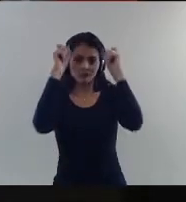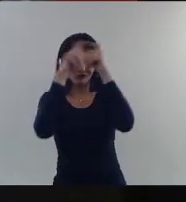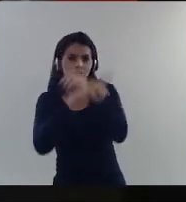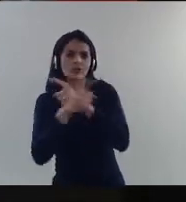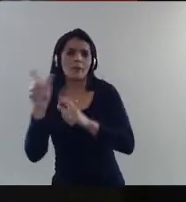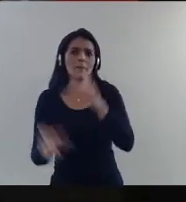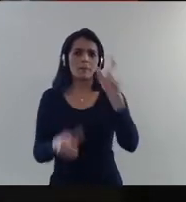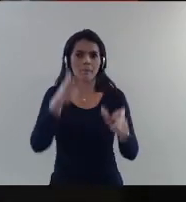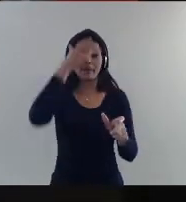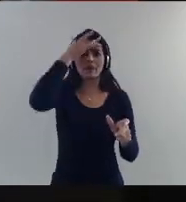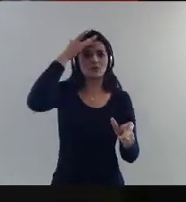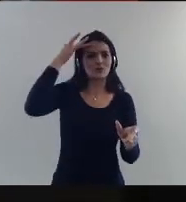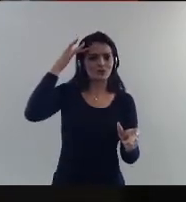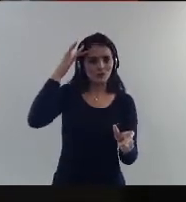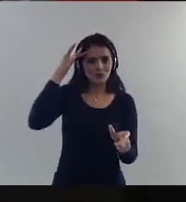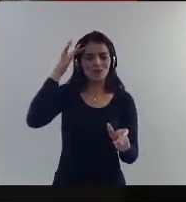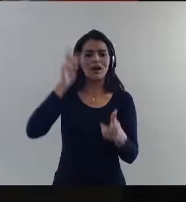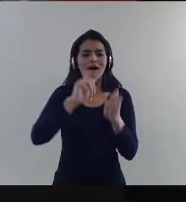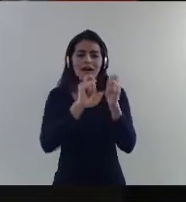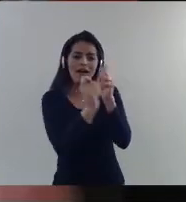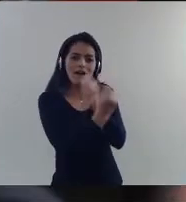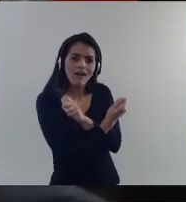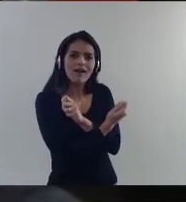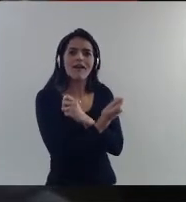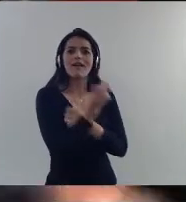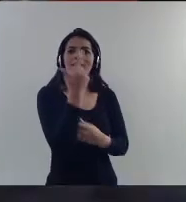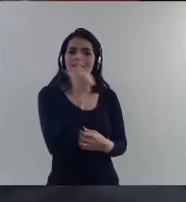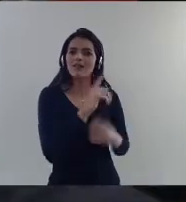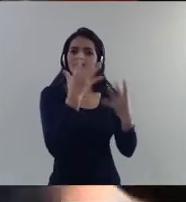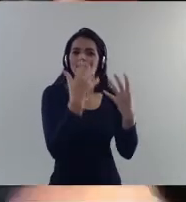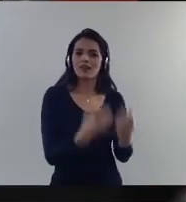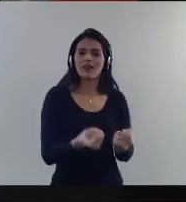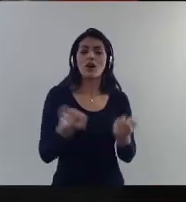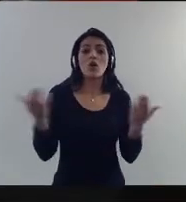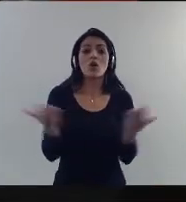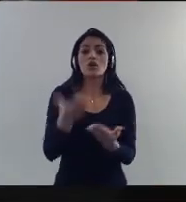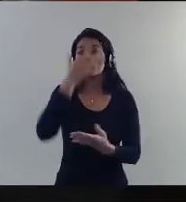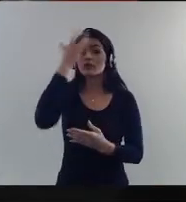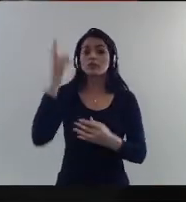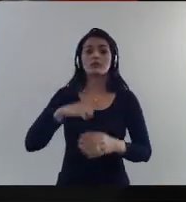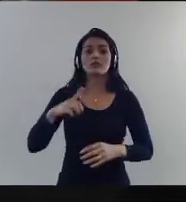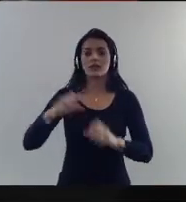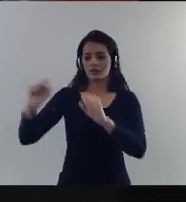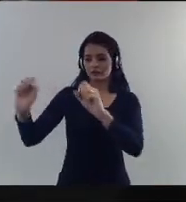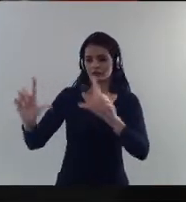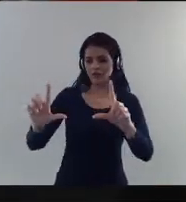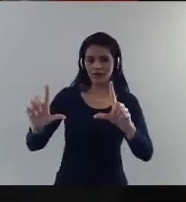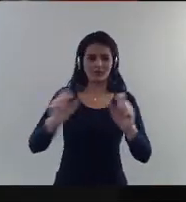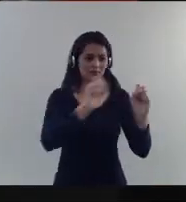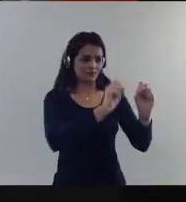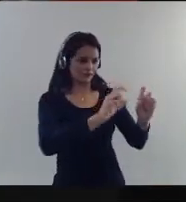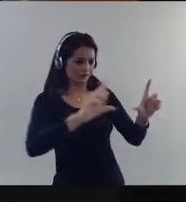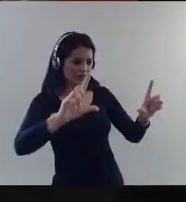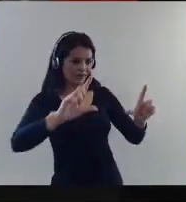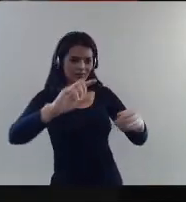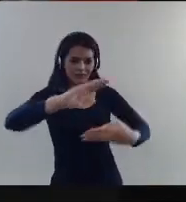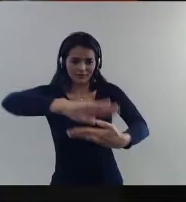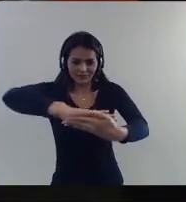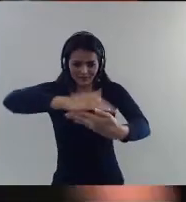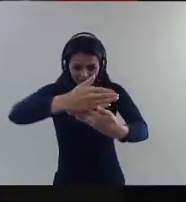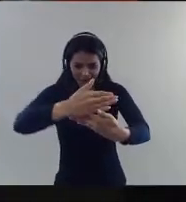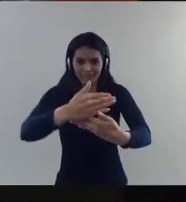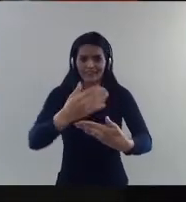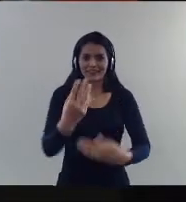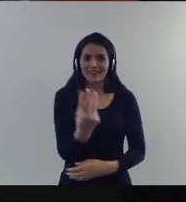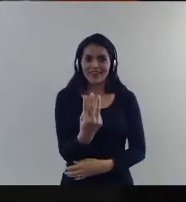das pessoas em se adaptarem, né? Hoje todo mundo está com 2, 3 telas dentro na sua mesa de escritório. Isso